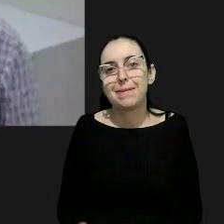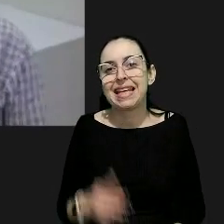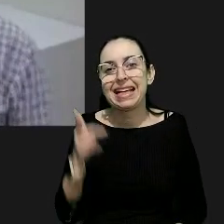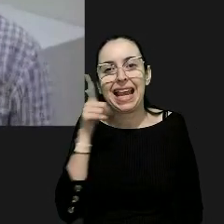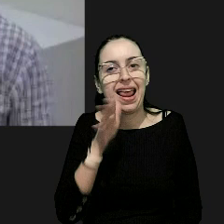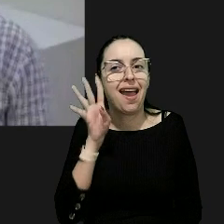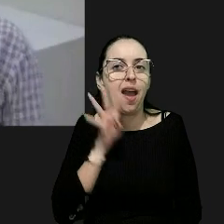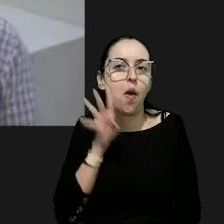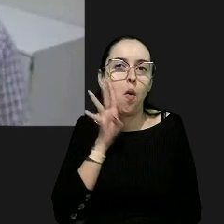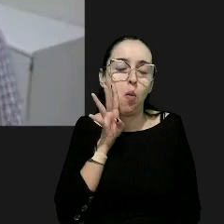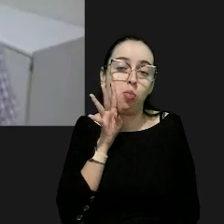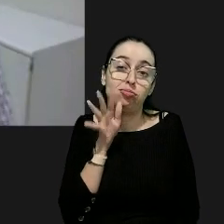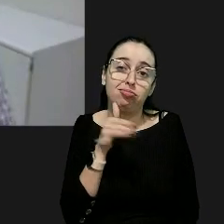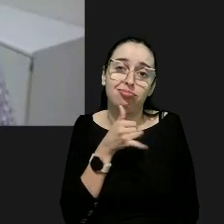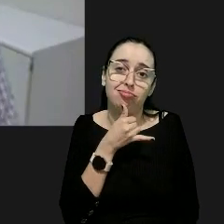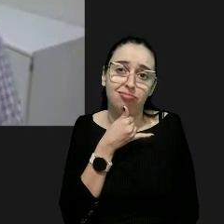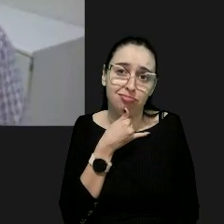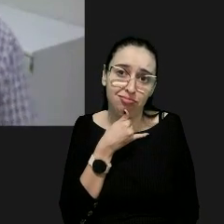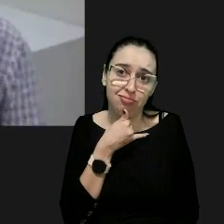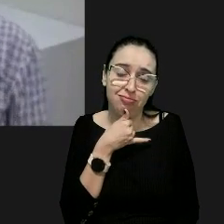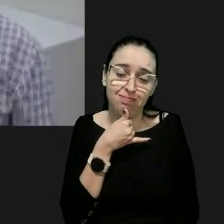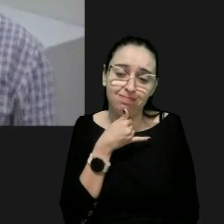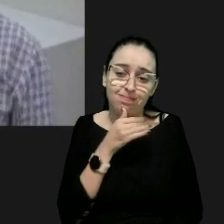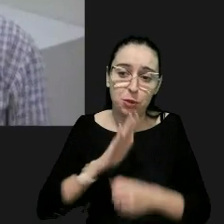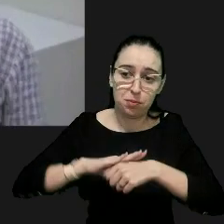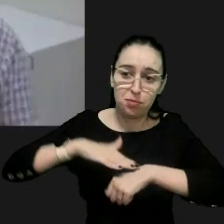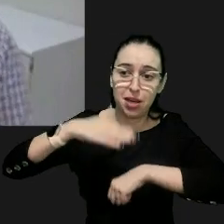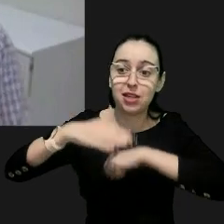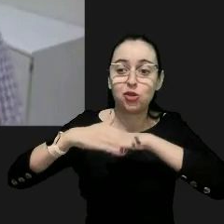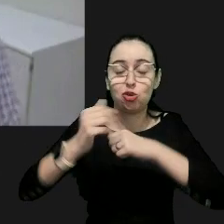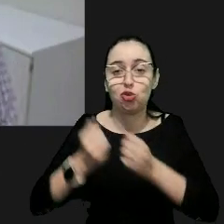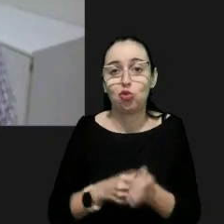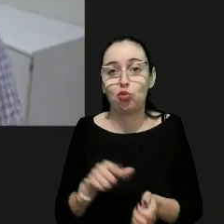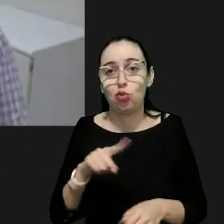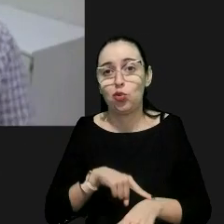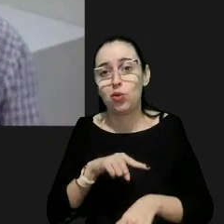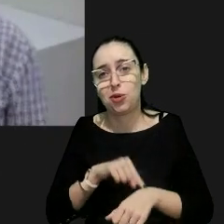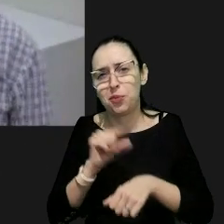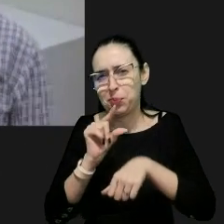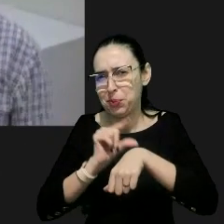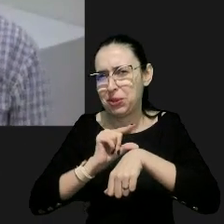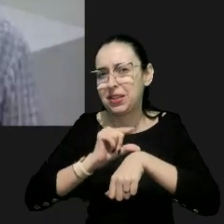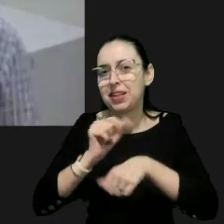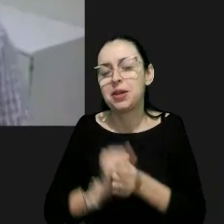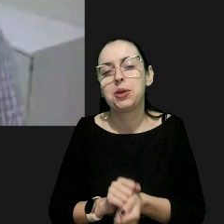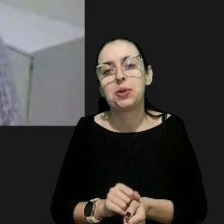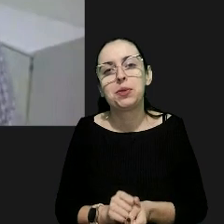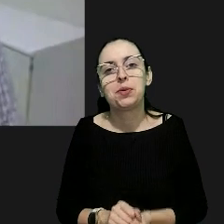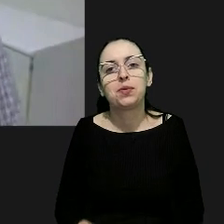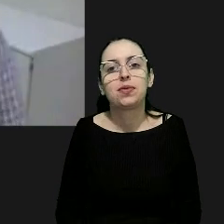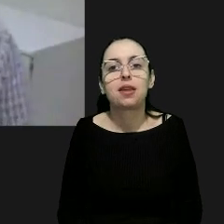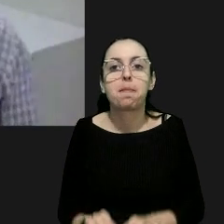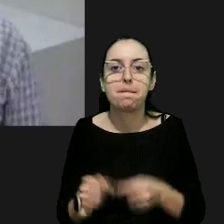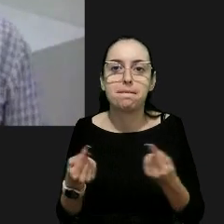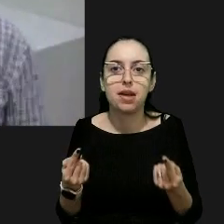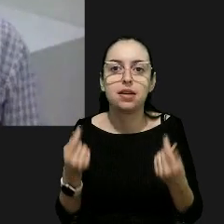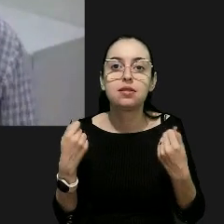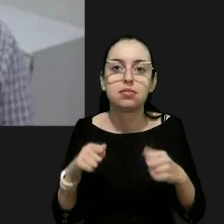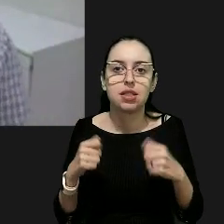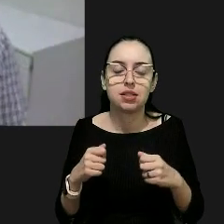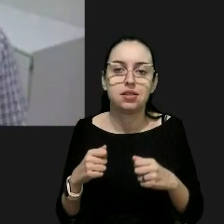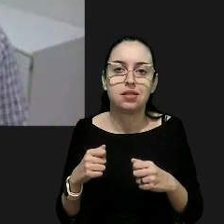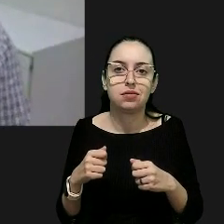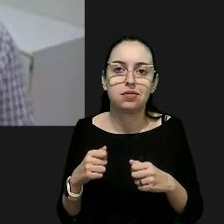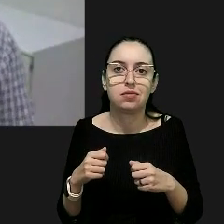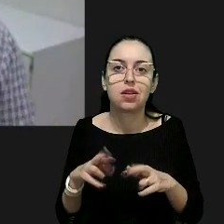realidade. Que legal, Miriam. Infelizmente, a gente ultrapassou aqui um pouquinho o